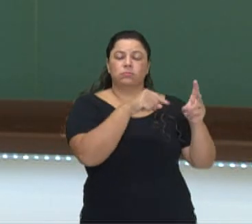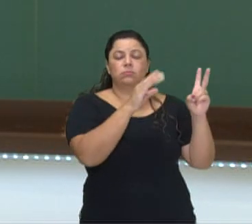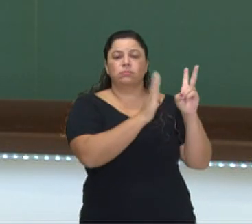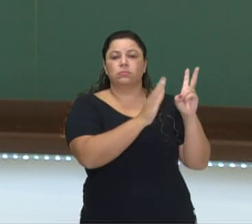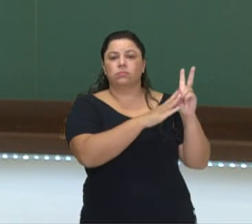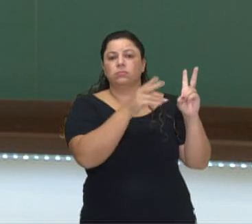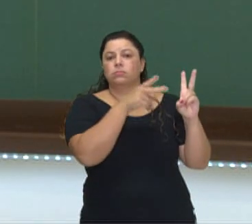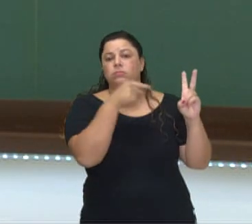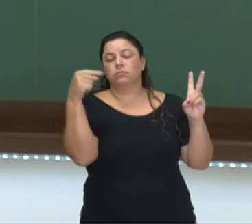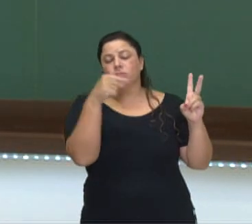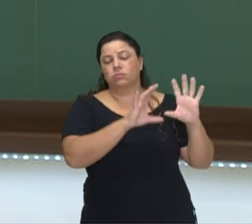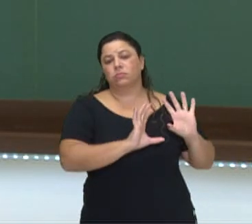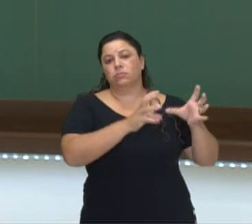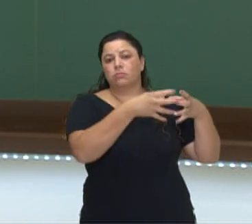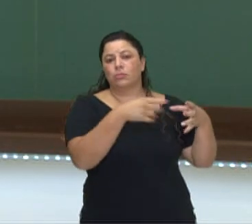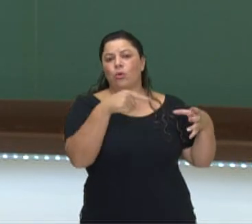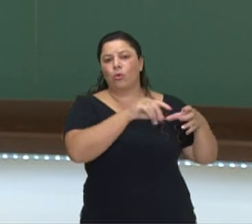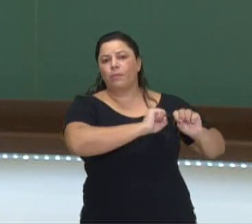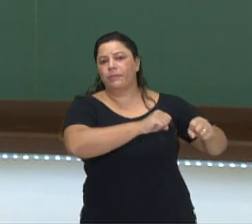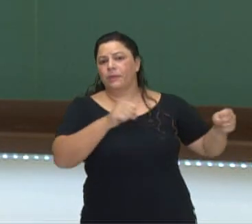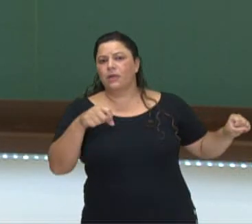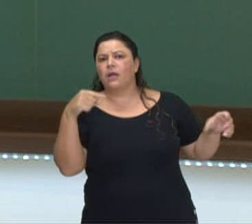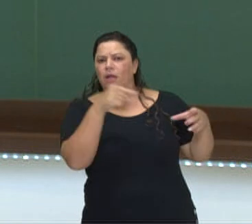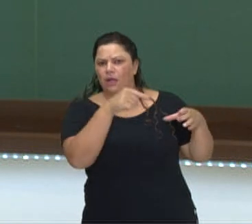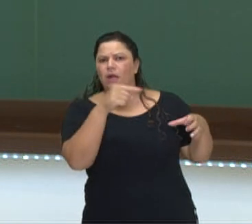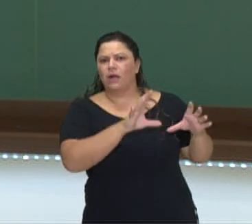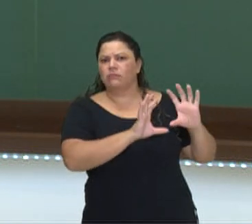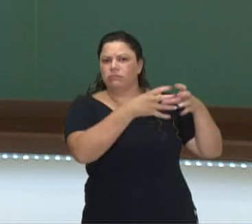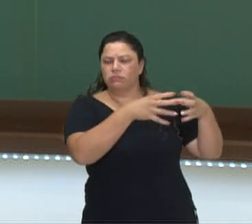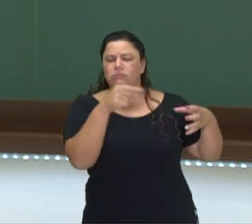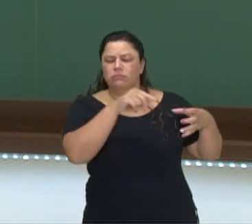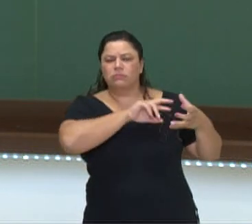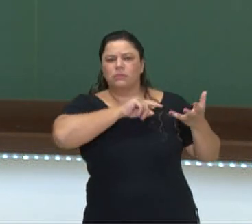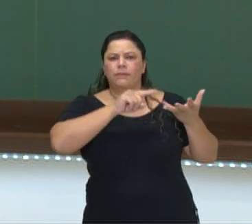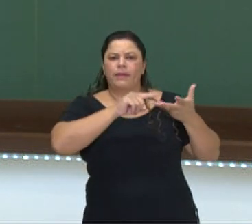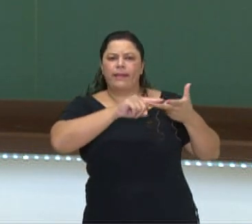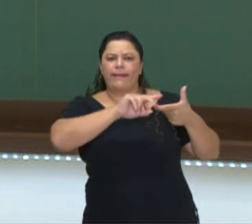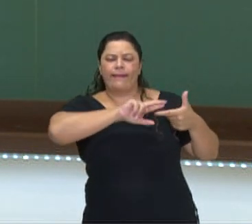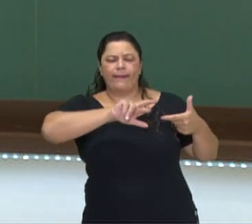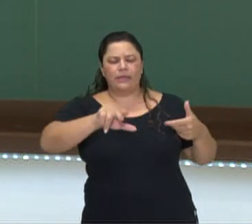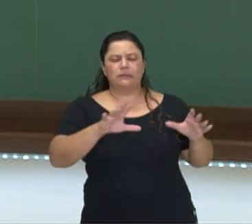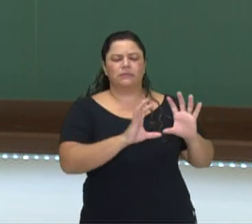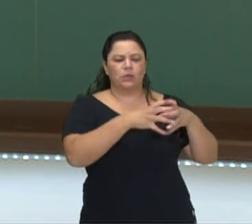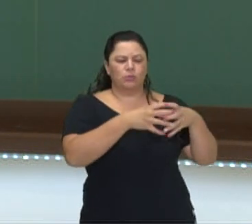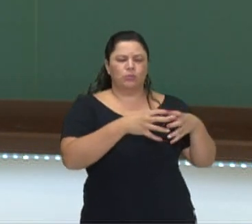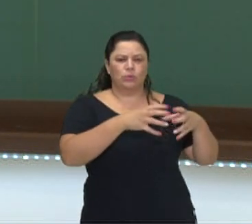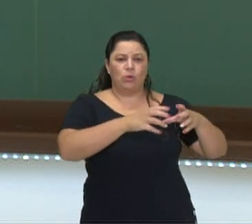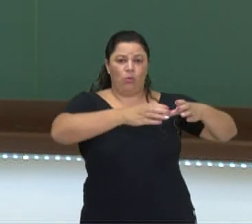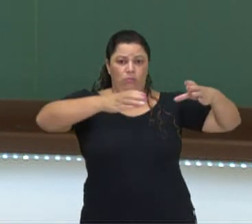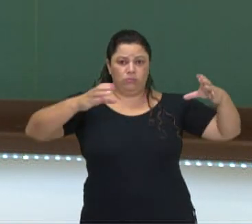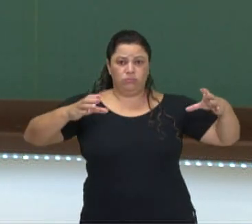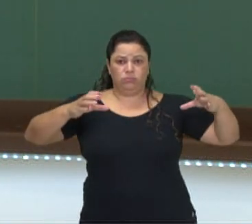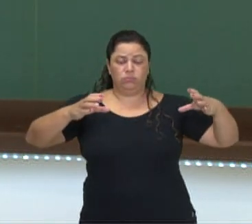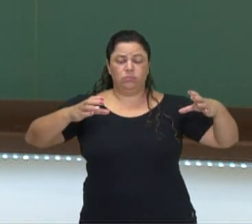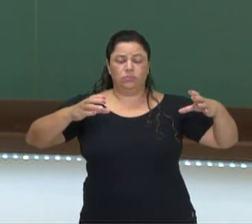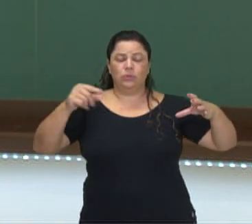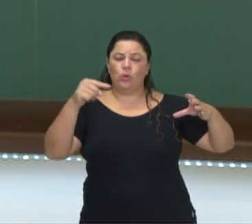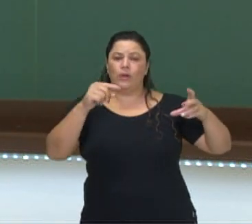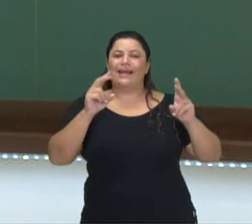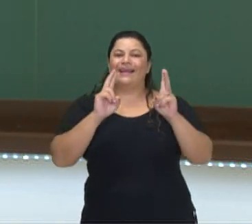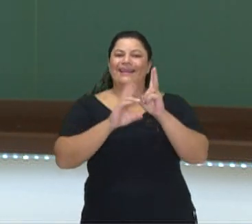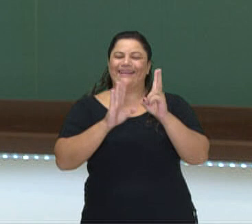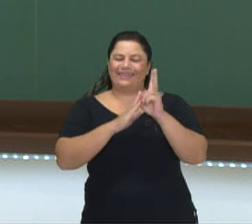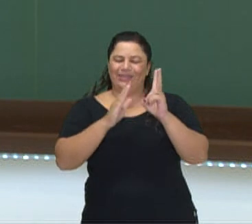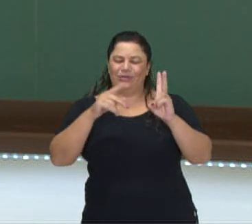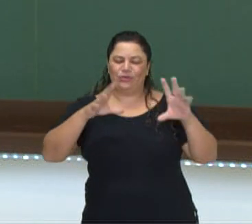mas dentro desse grupo grande nós tínhamos vários grupos menores, ou seja, várias